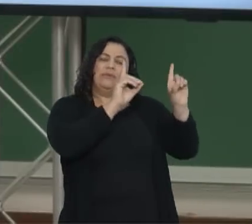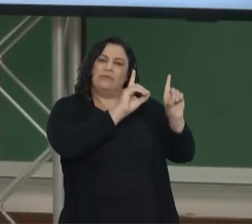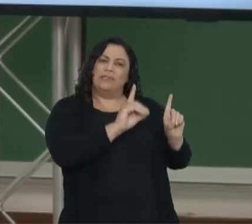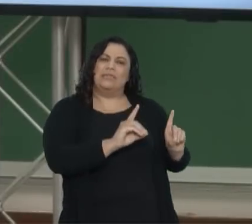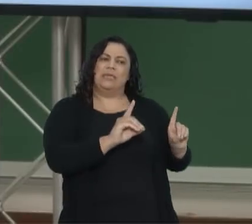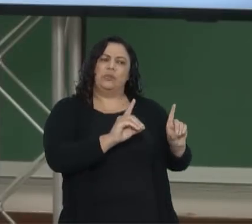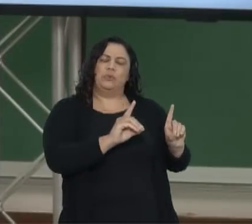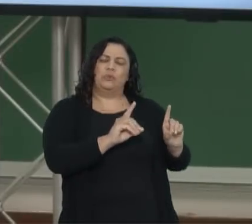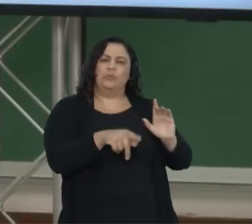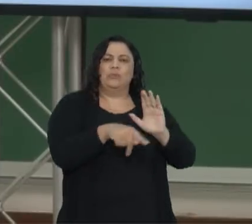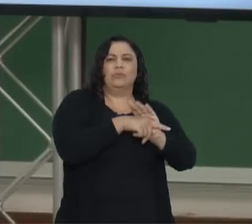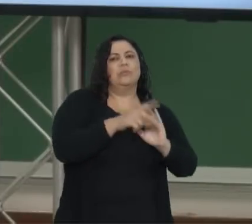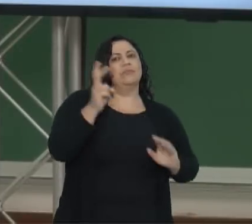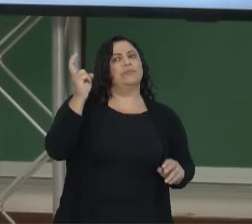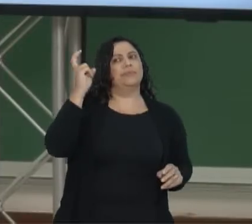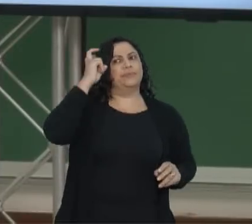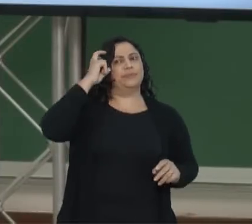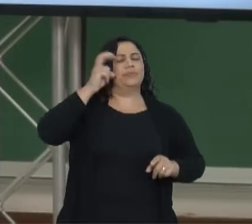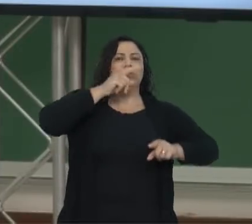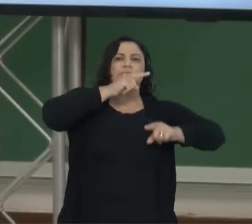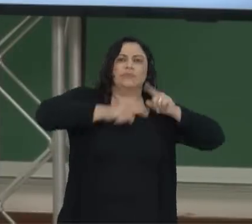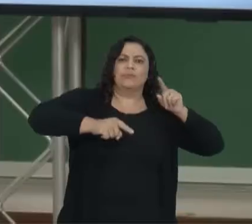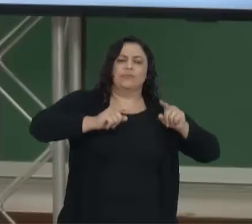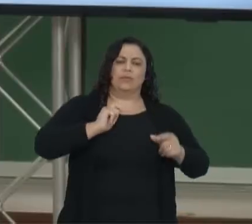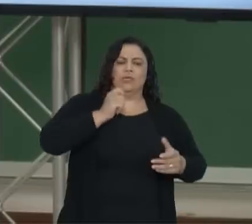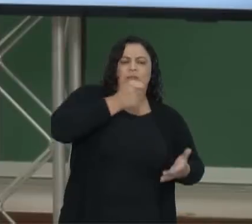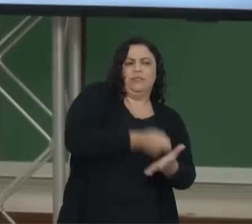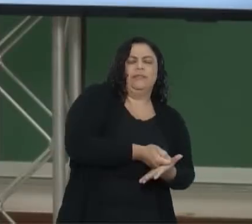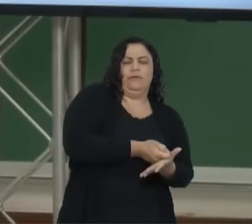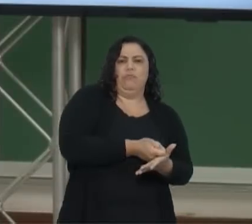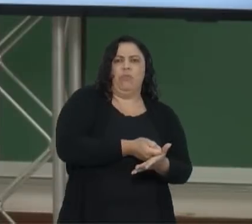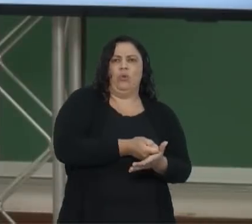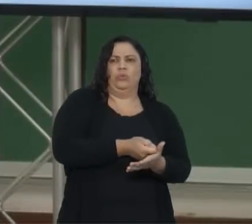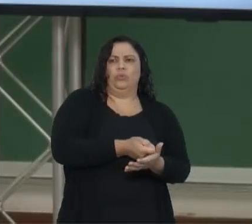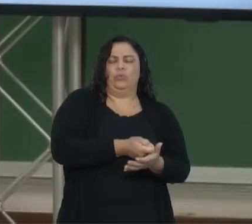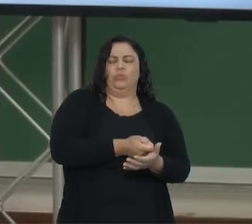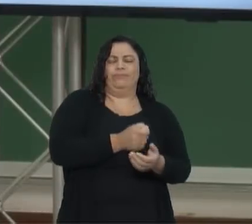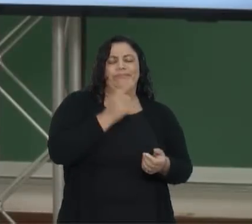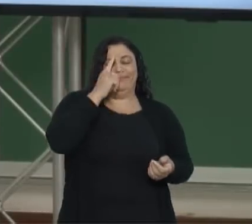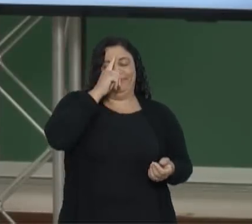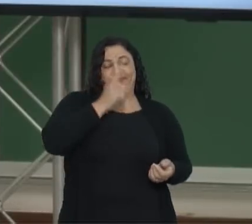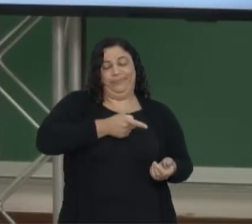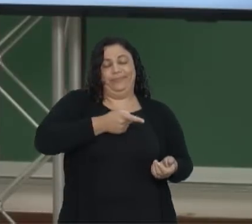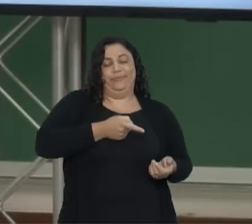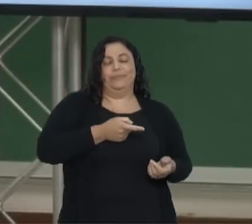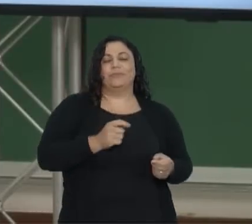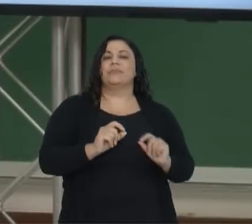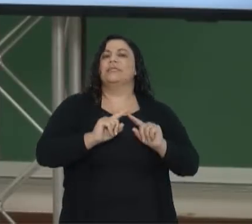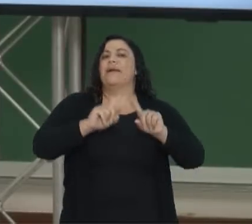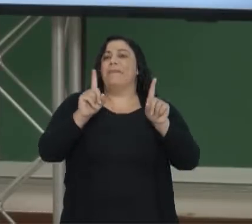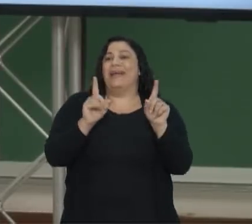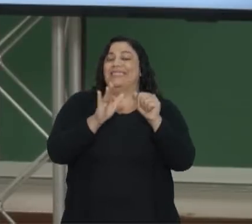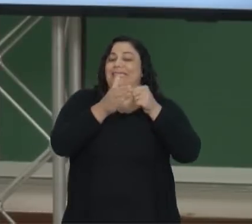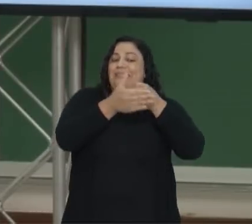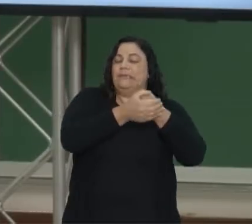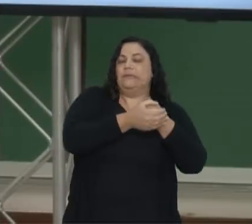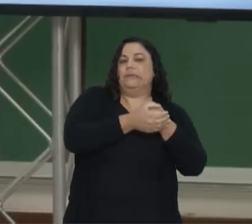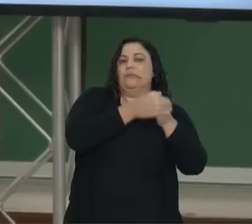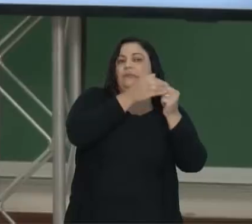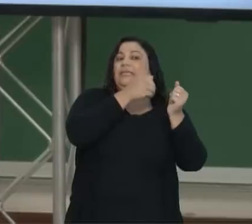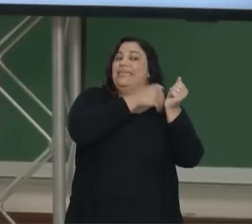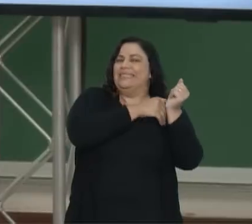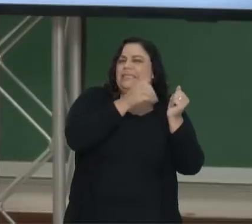ser aquilo que era imposto pelos colonizadores. Então, naquele momento, eles tinham que realizar cultos secretos, né, que